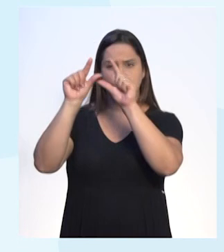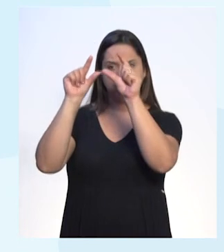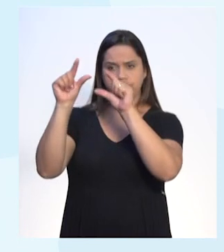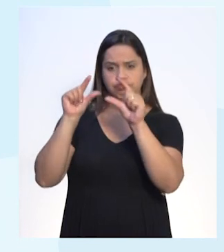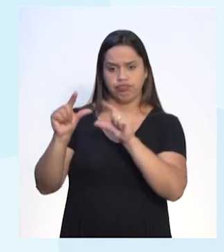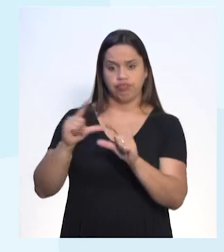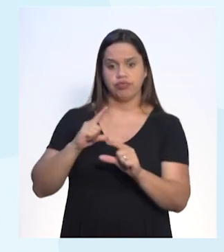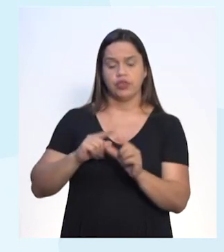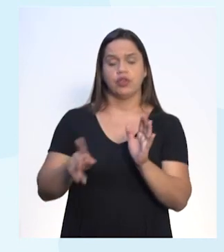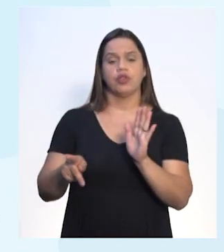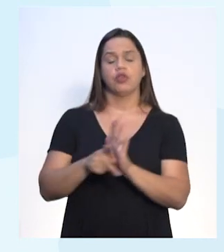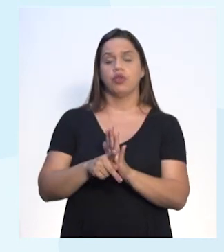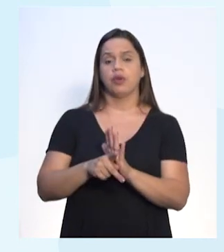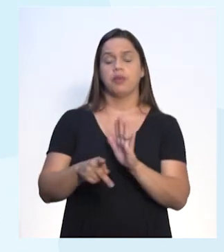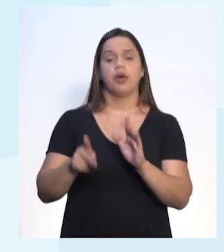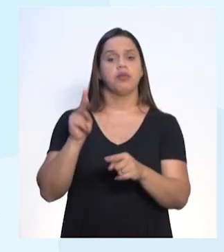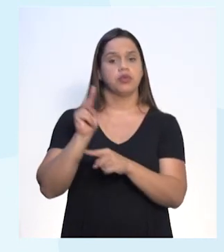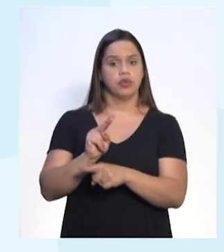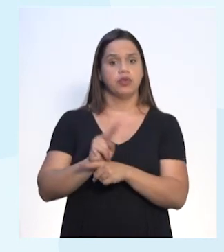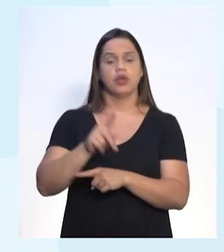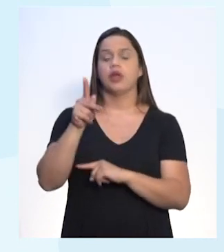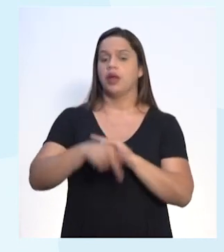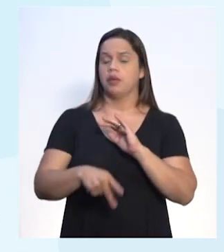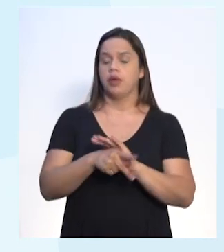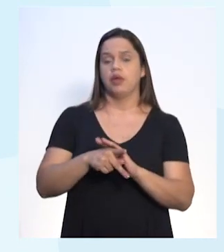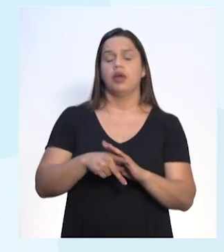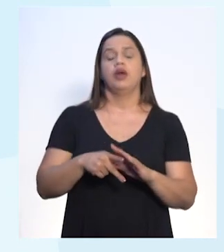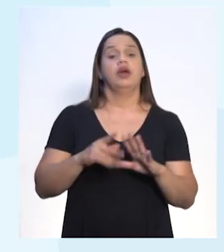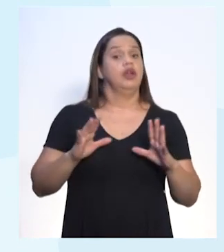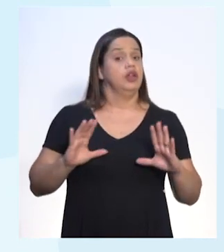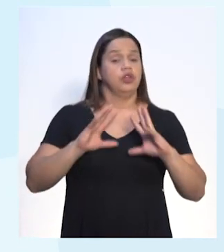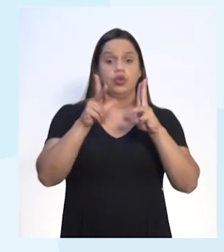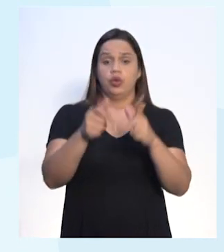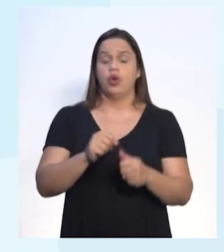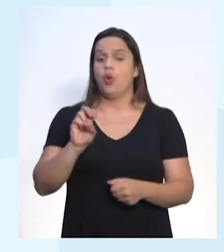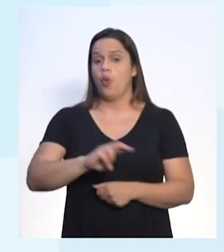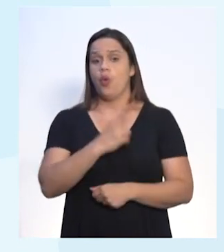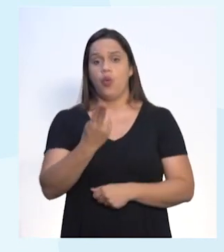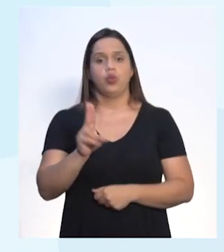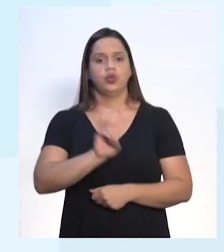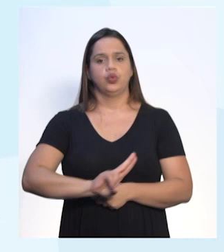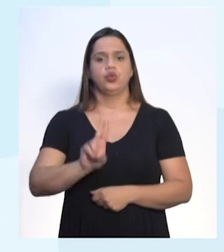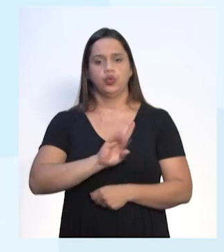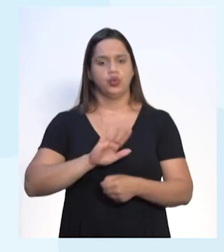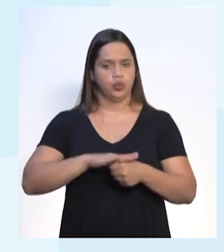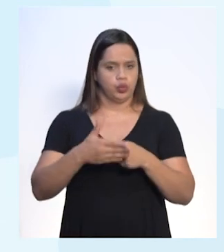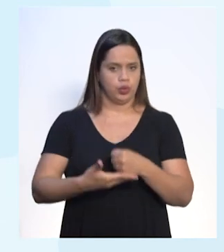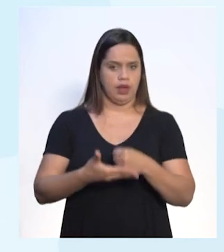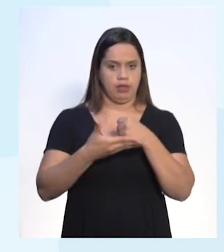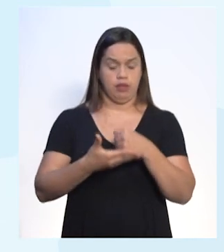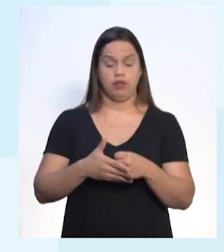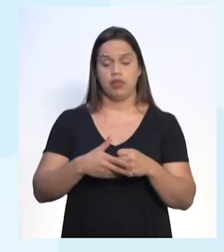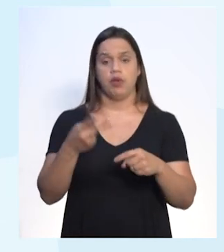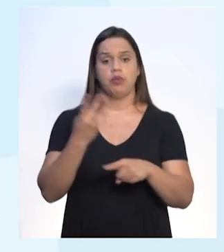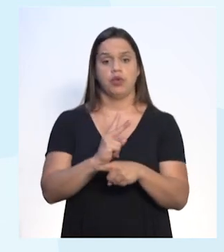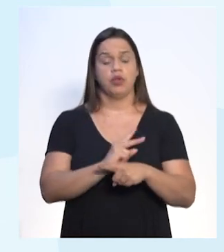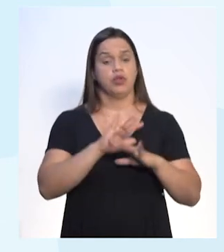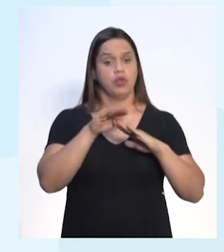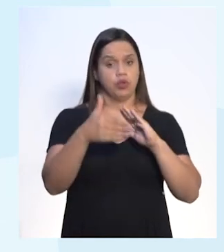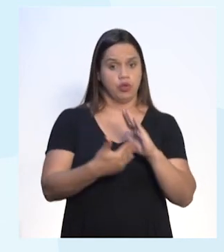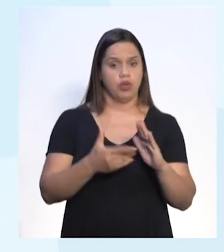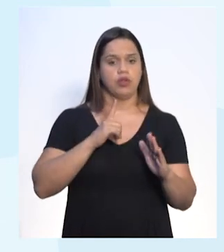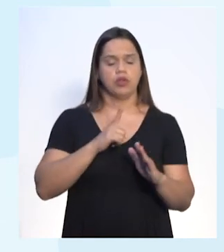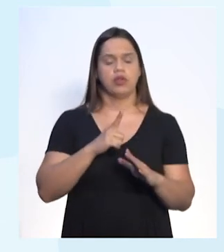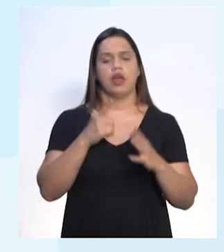de proteção, né, que elas são aí de proteções integral ou de uso sustentável. Então proteção integral você tem lá